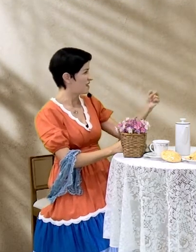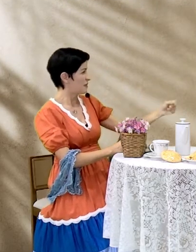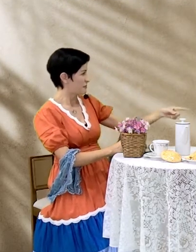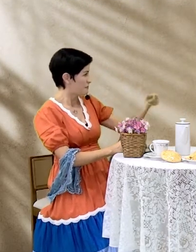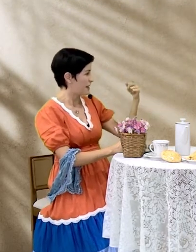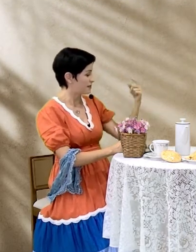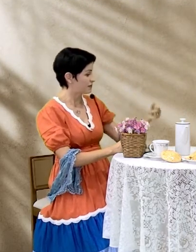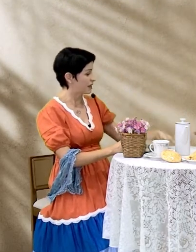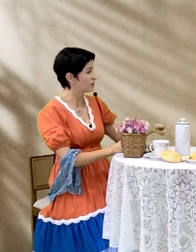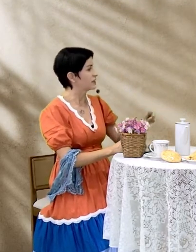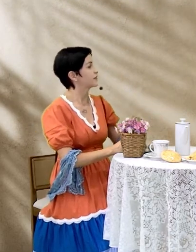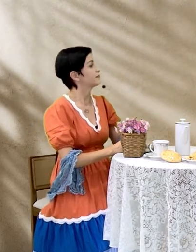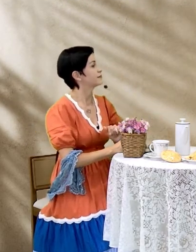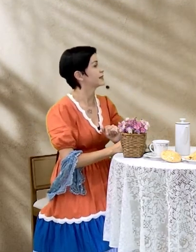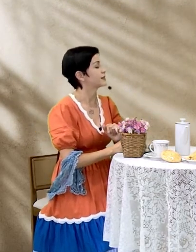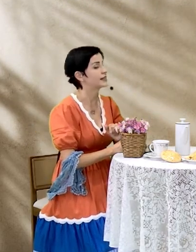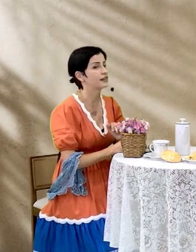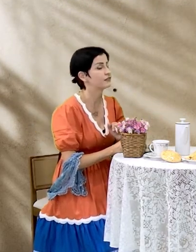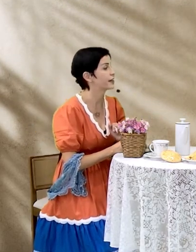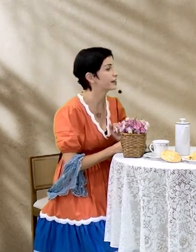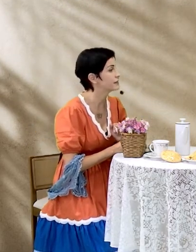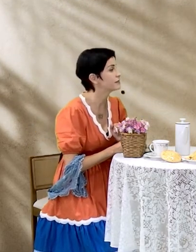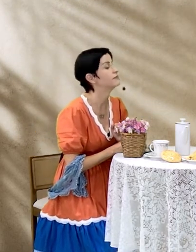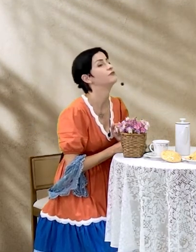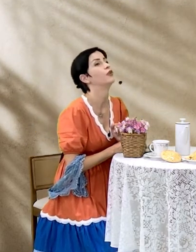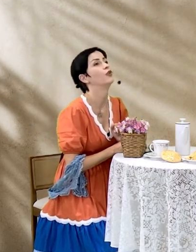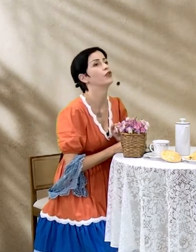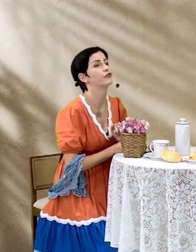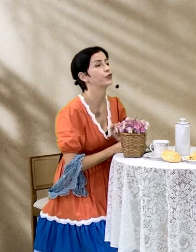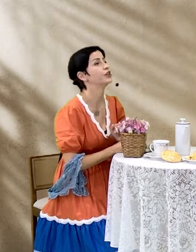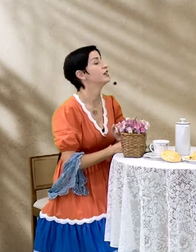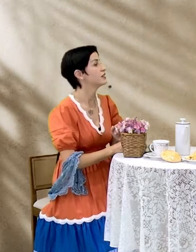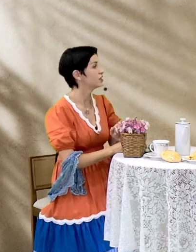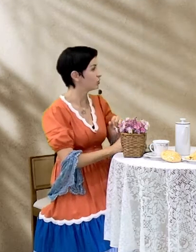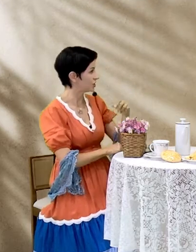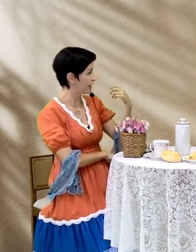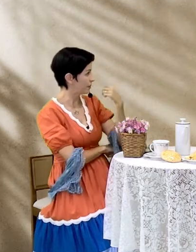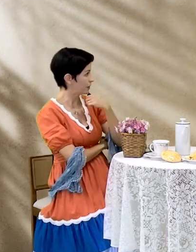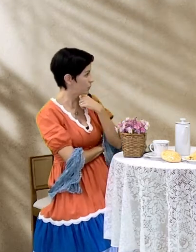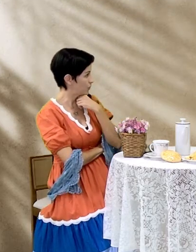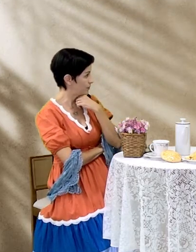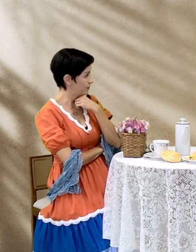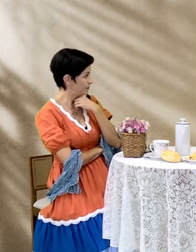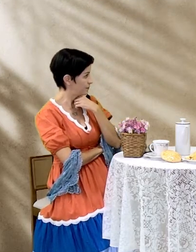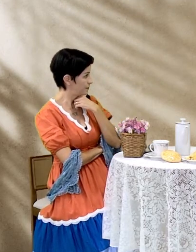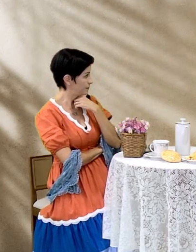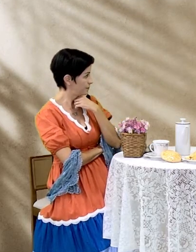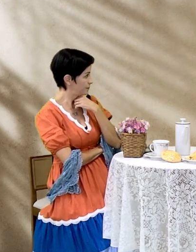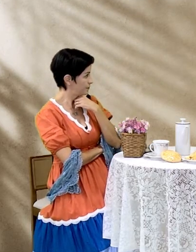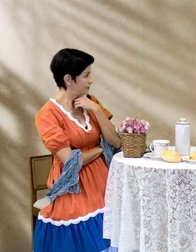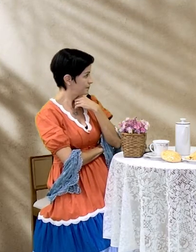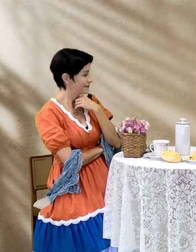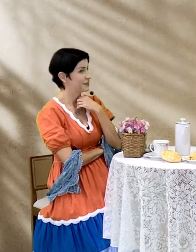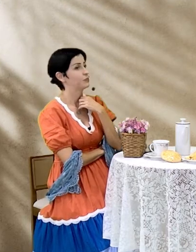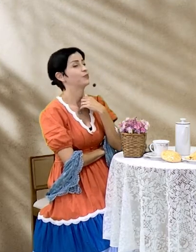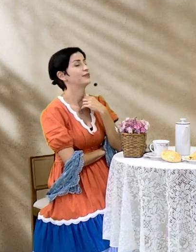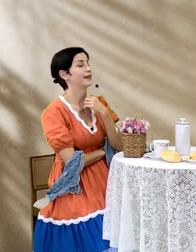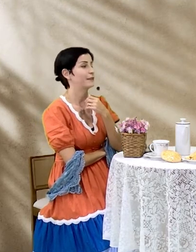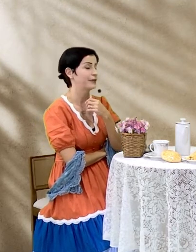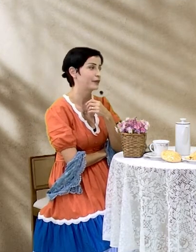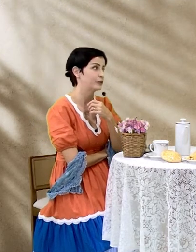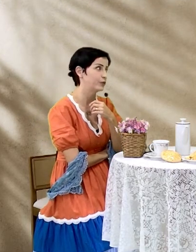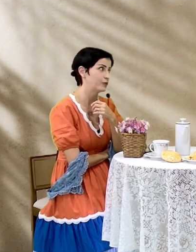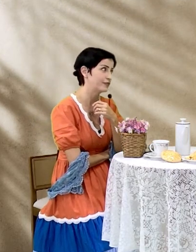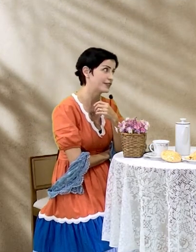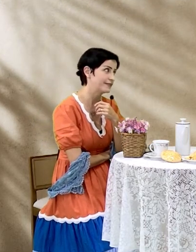lá. Bateu na porta. Não tinha mesmo, tinha que ir. Foi, foi. E tu acha que ela perdoou? Não, né? Pois ela